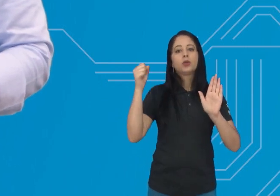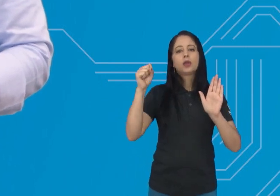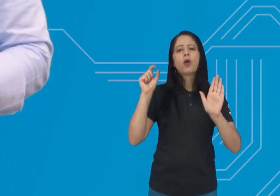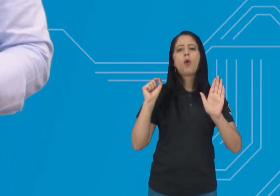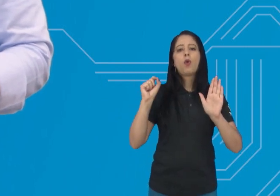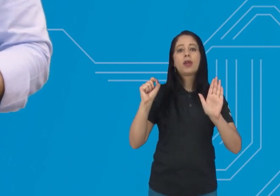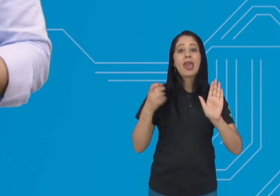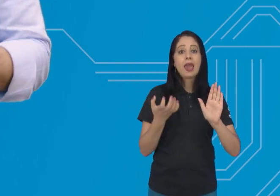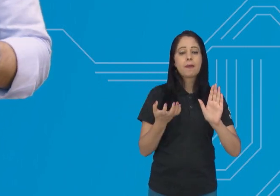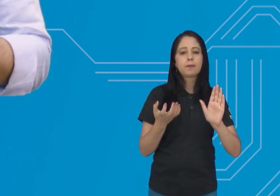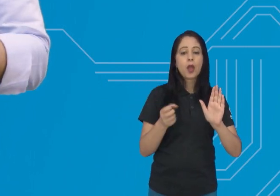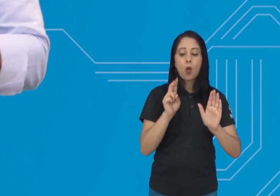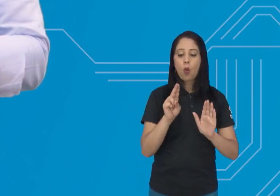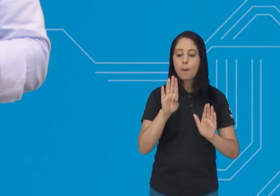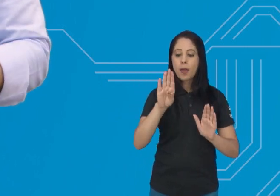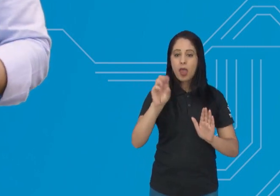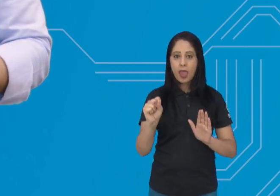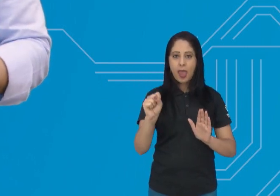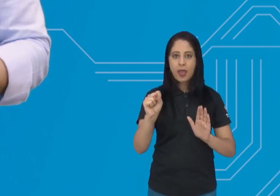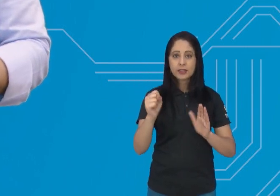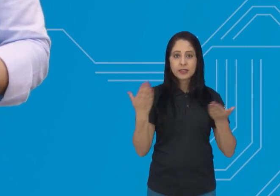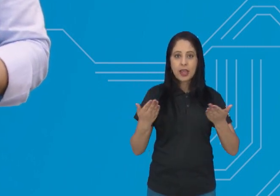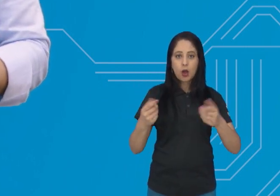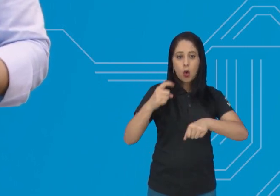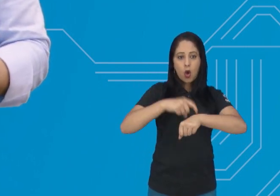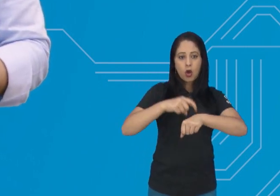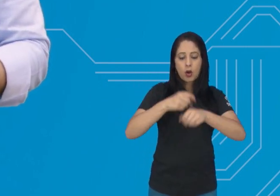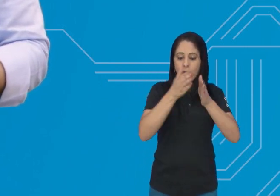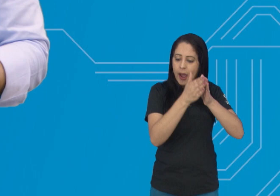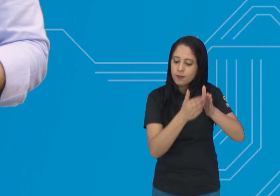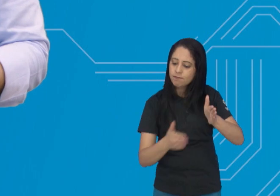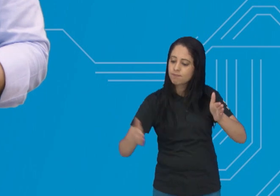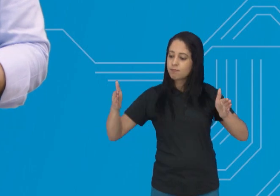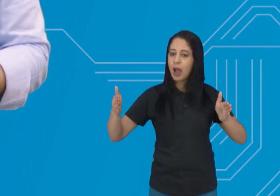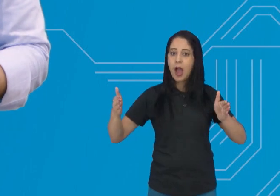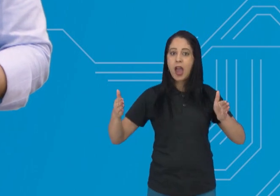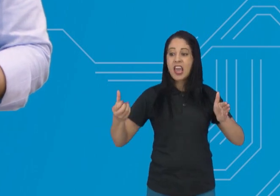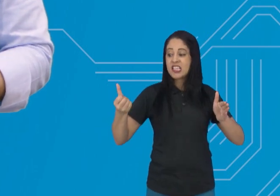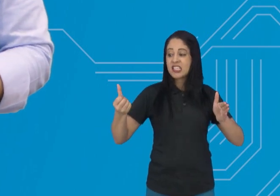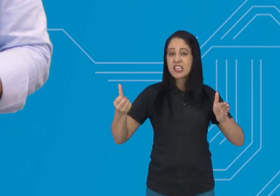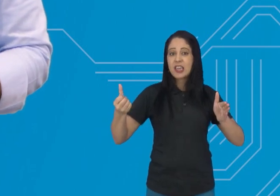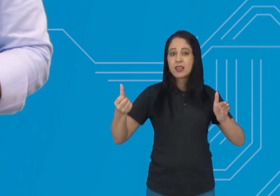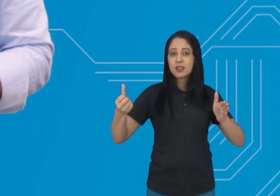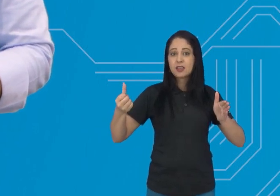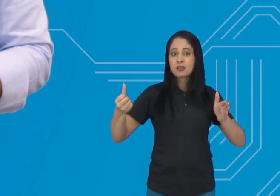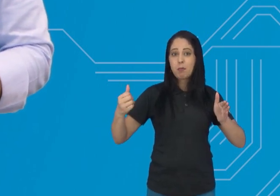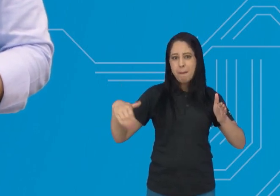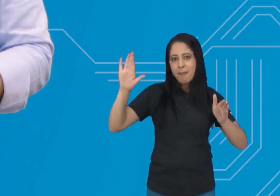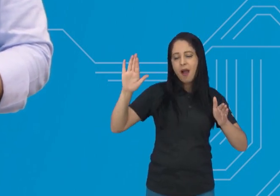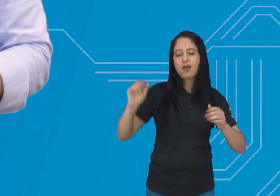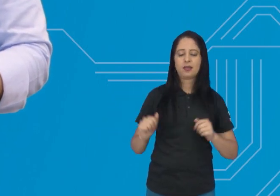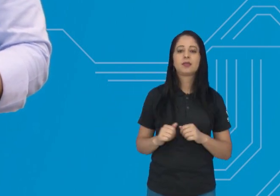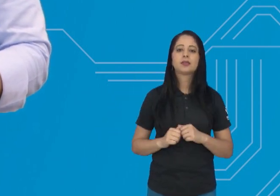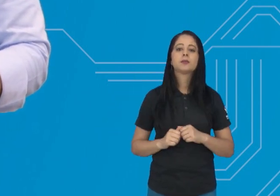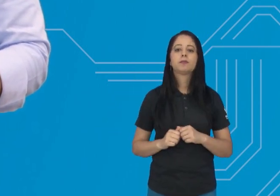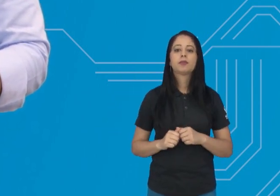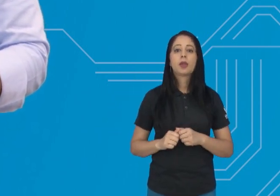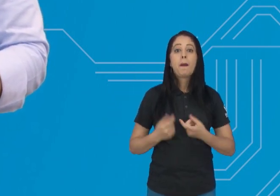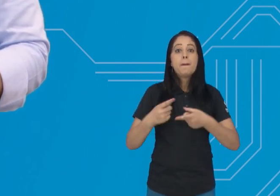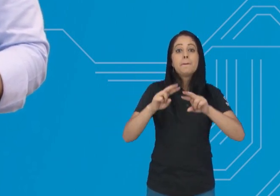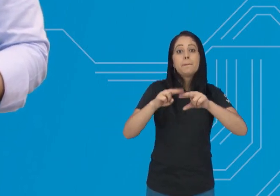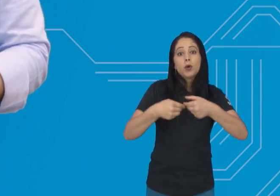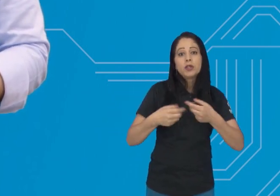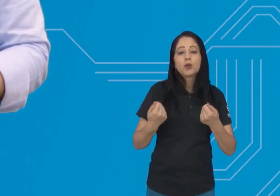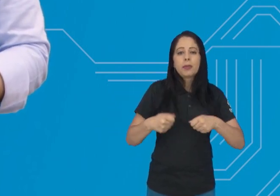prevê ampliar o horário das UBSs de São José, que poderiam funcionar além das 6 horas da tarde. Para isso, o projeto propõe uma parceria